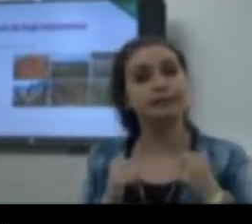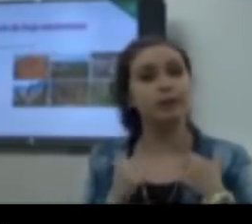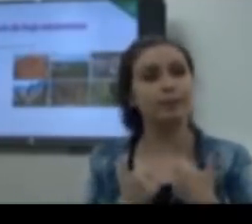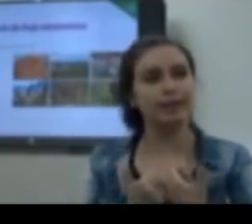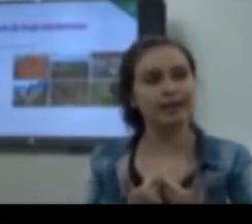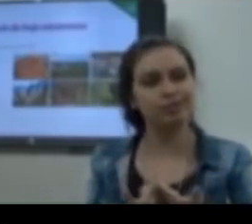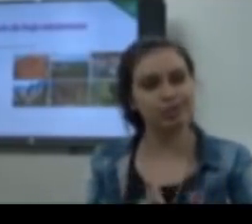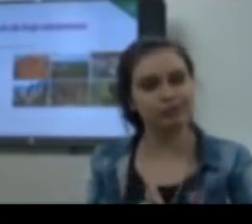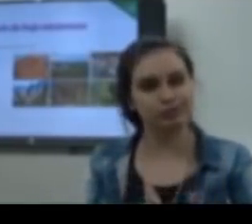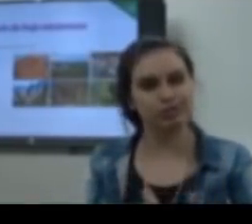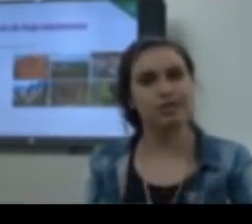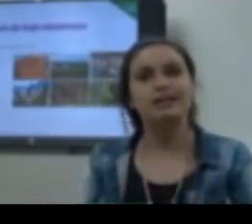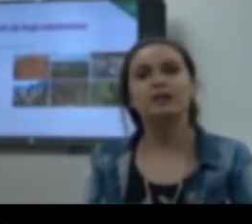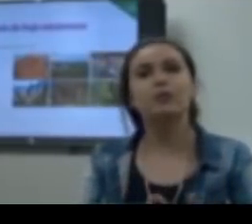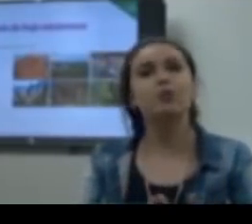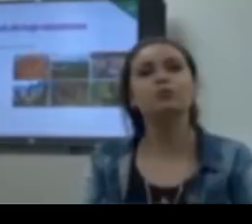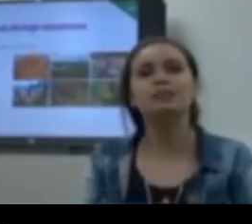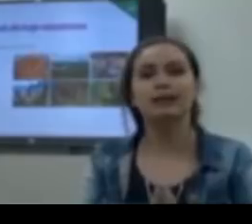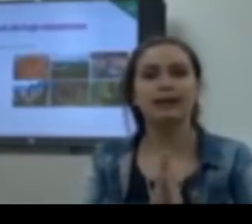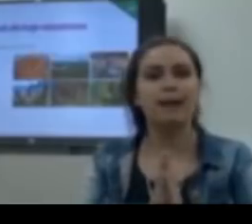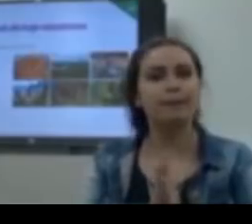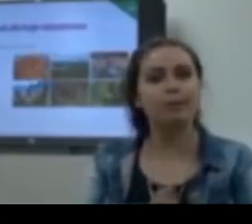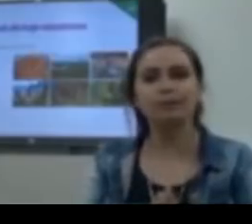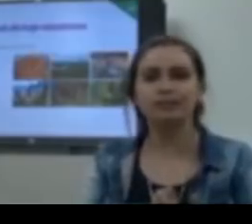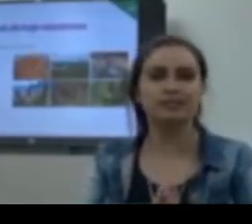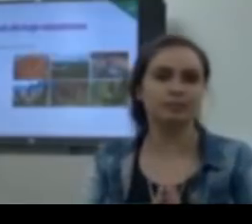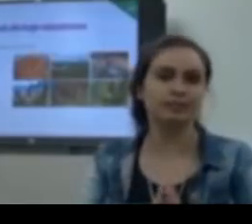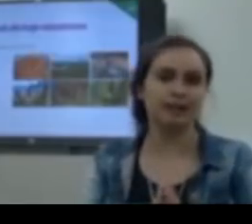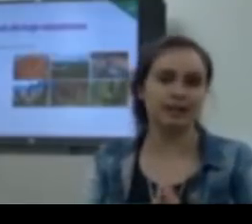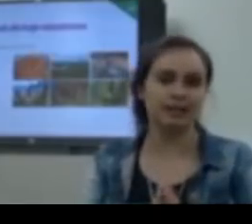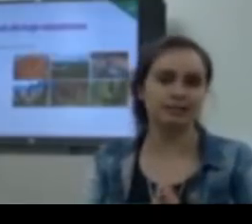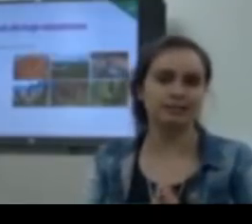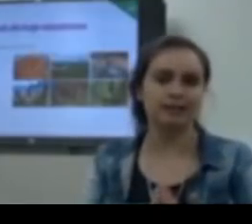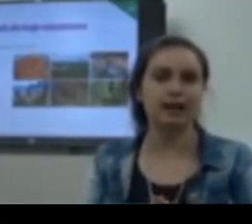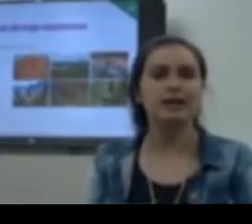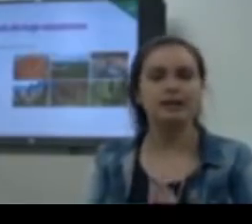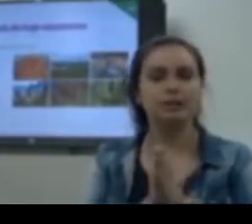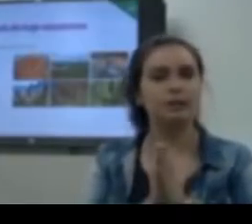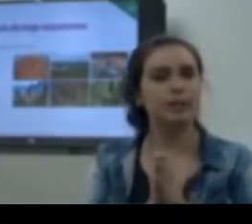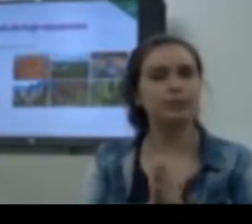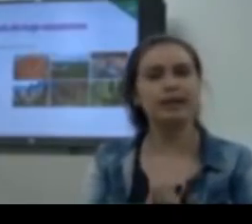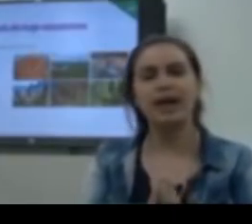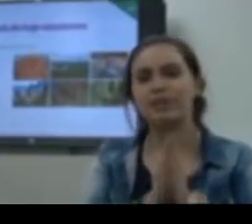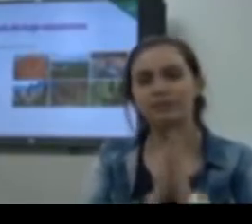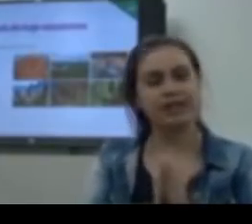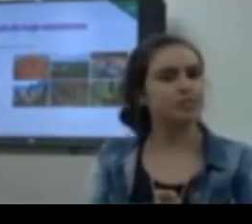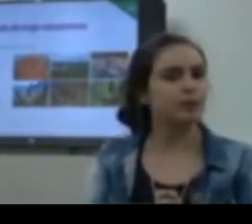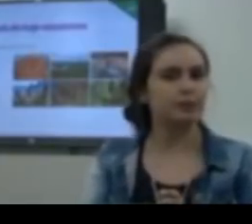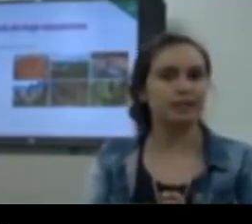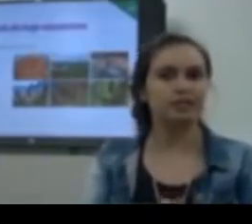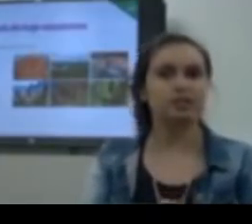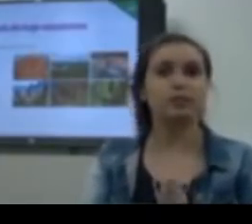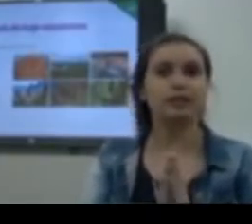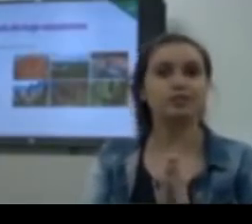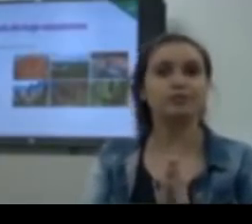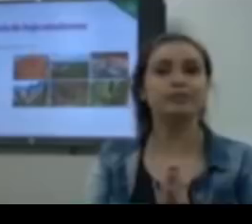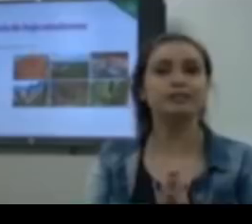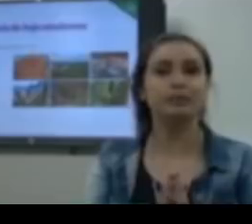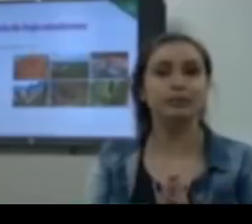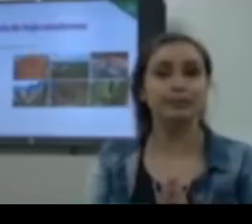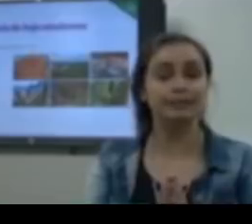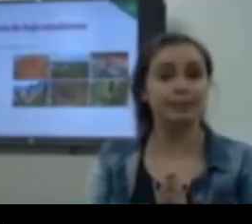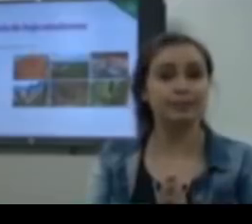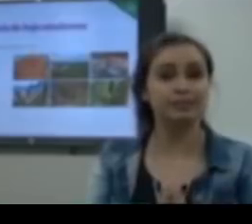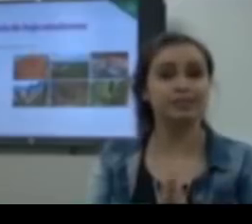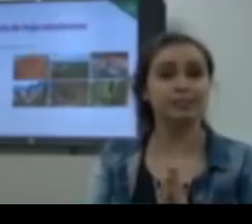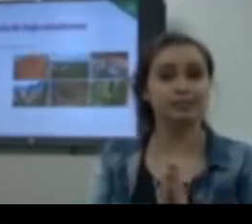outro canal. E ainda tem o aplicativo, gente. Então usem e abusem desses materiais, tá? Então quem puder, veja pelo aplicativo. O aplicativo